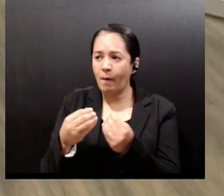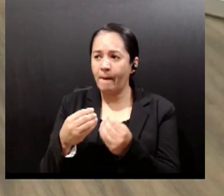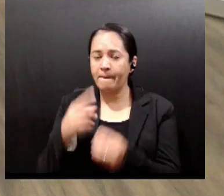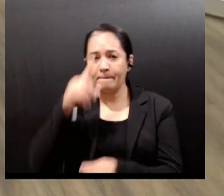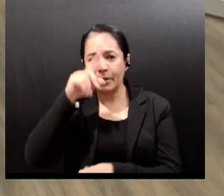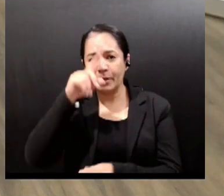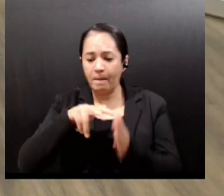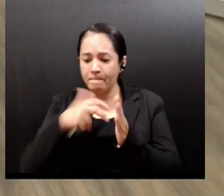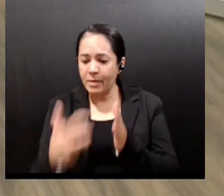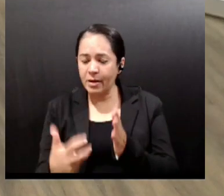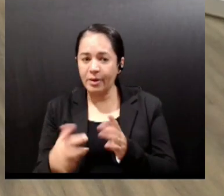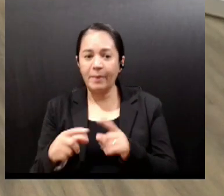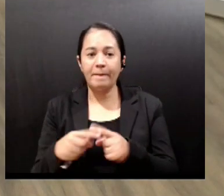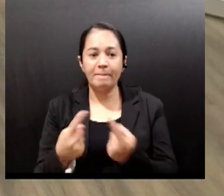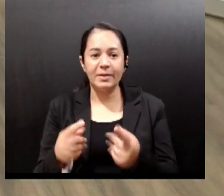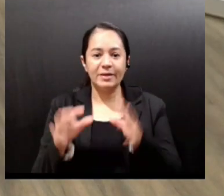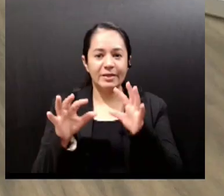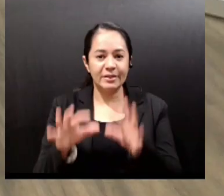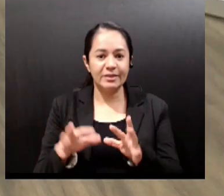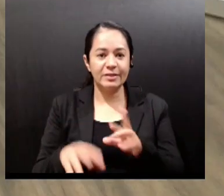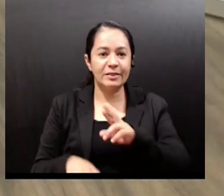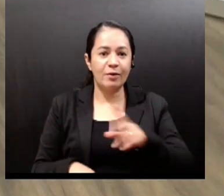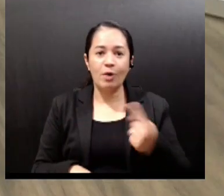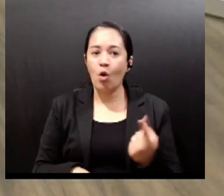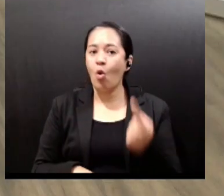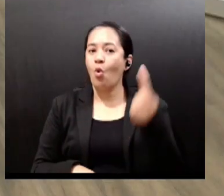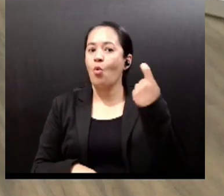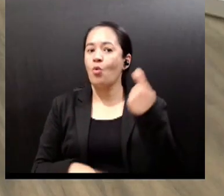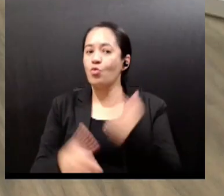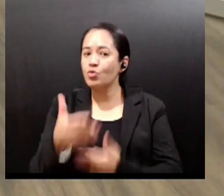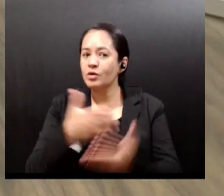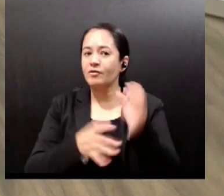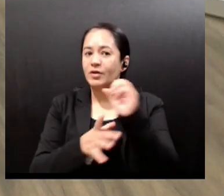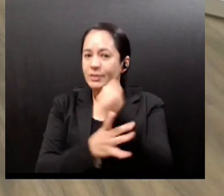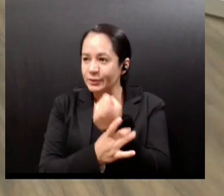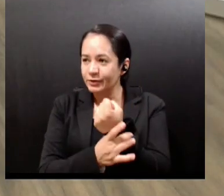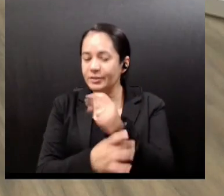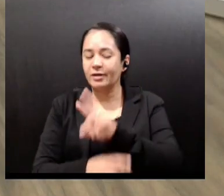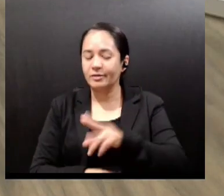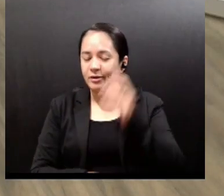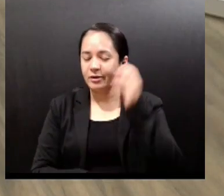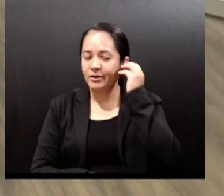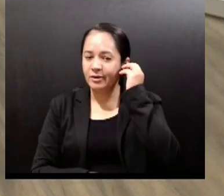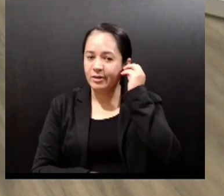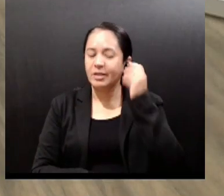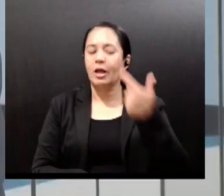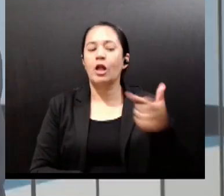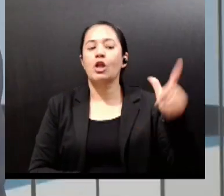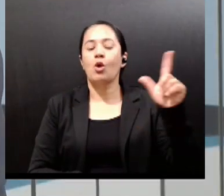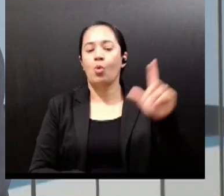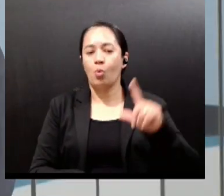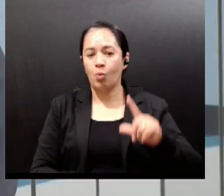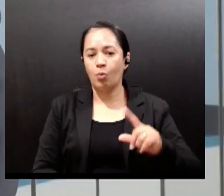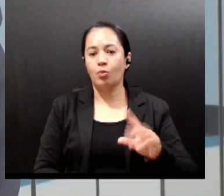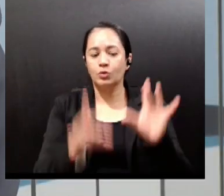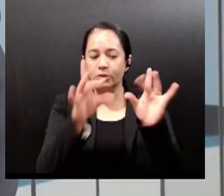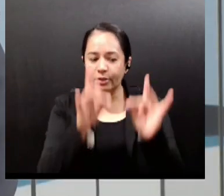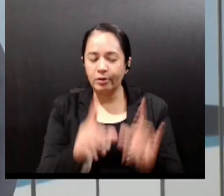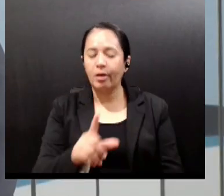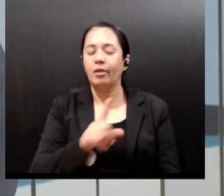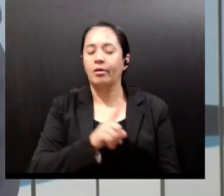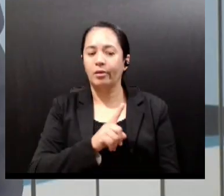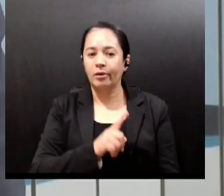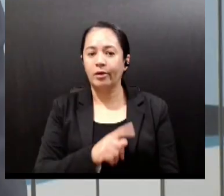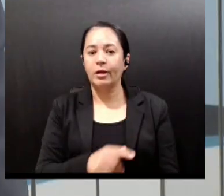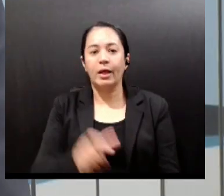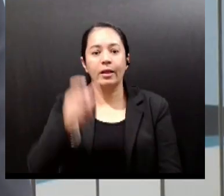Mas esse não é o único ponto que envolve segurança, né? Tem outros pontos. Exatamente, e esse é um ponto bem interessante porque